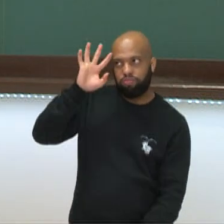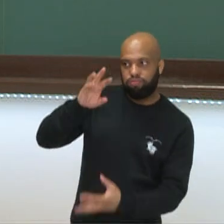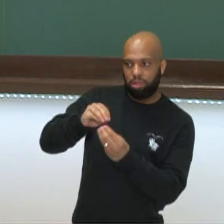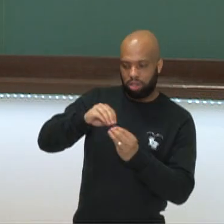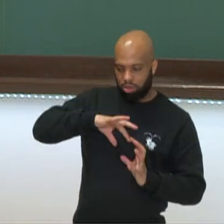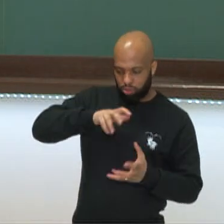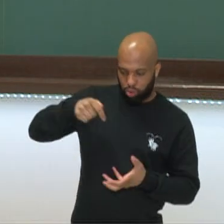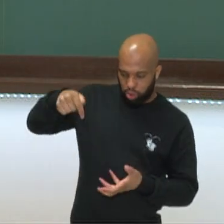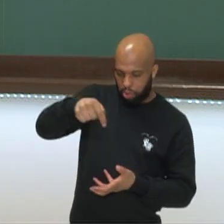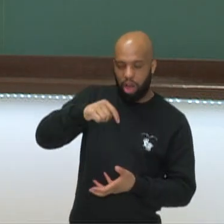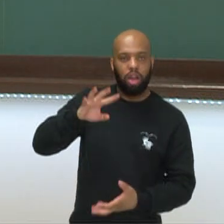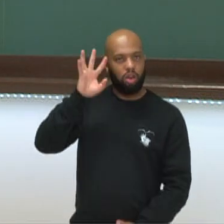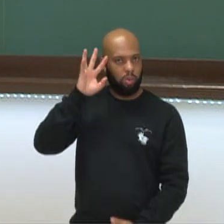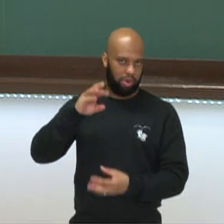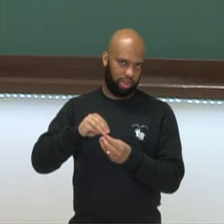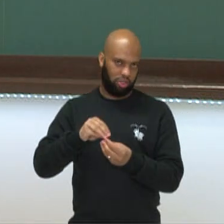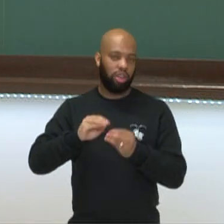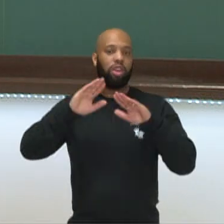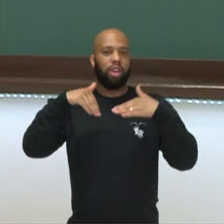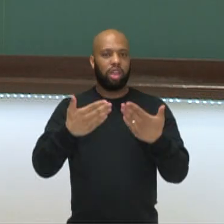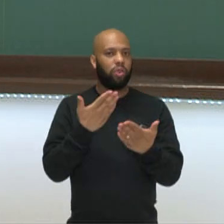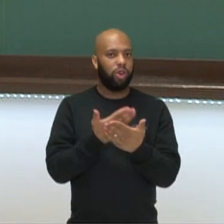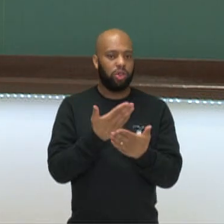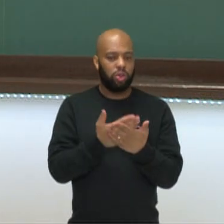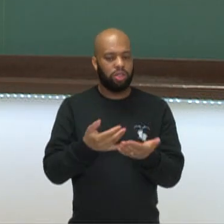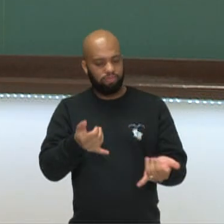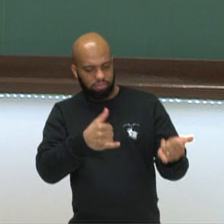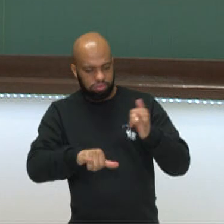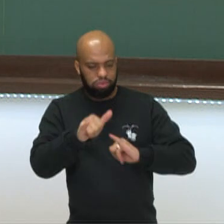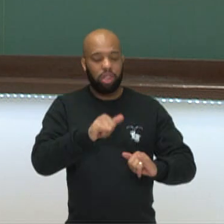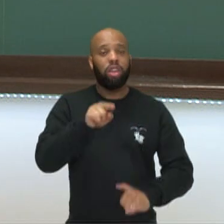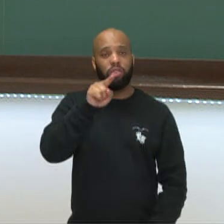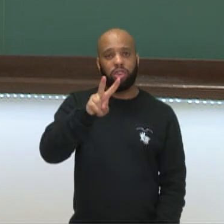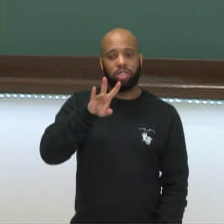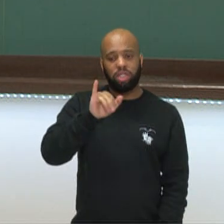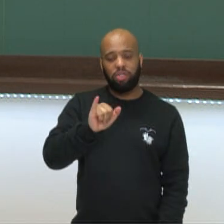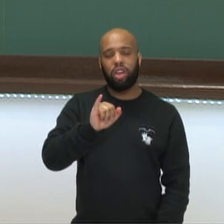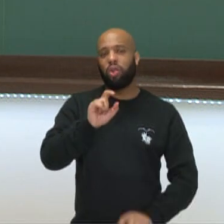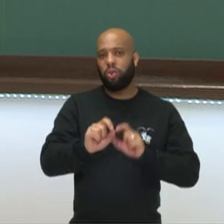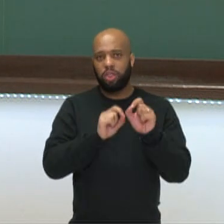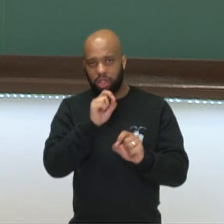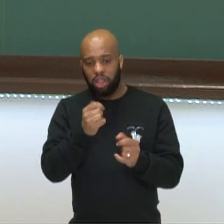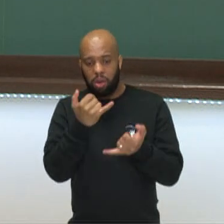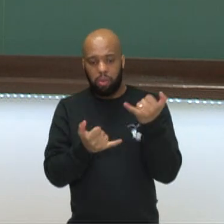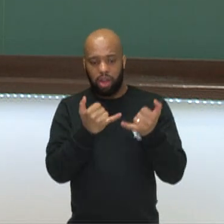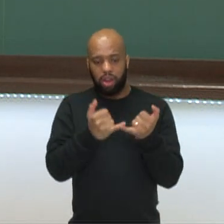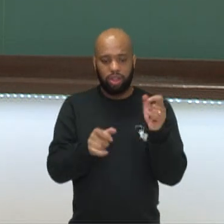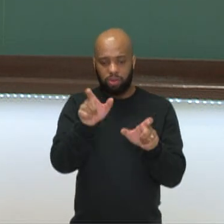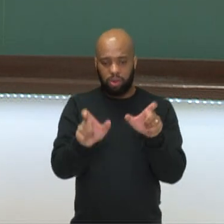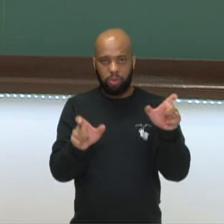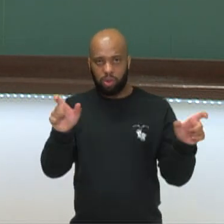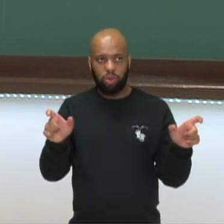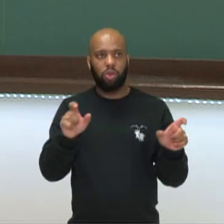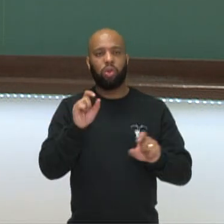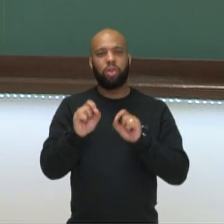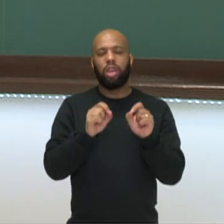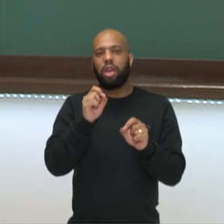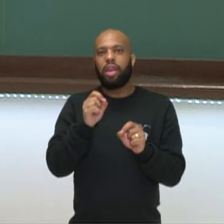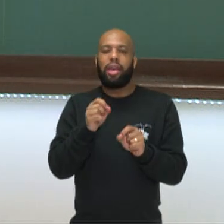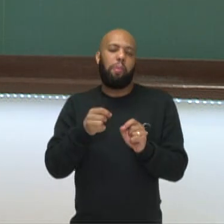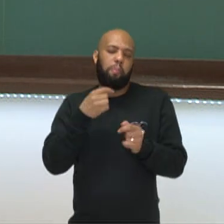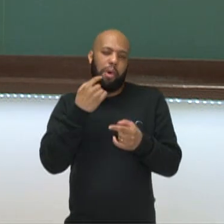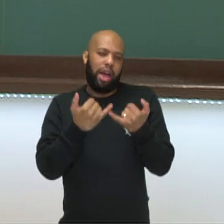o mundo. Então, estudar química, você vai como que uma pessoa míope ou uma pessoa que